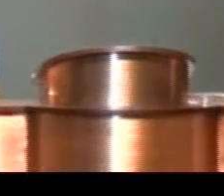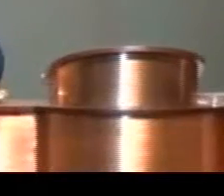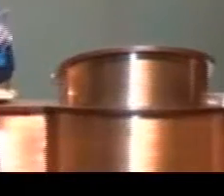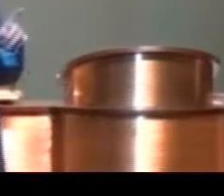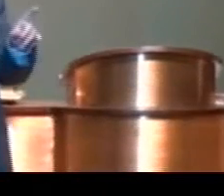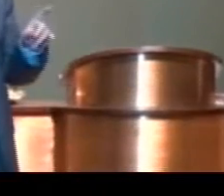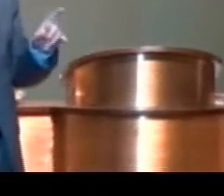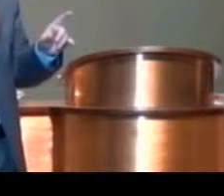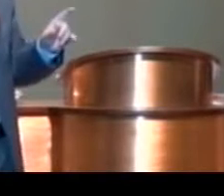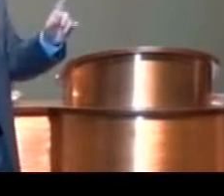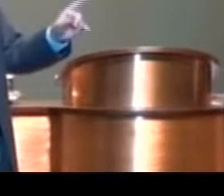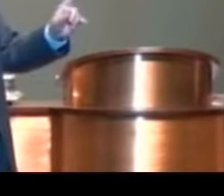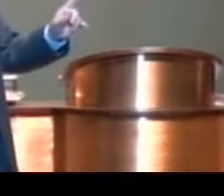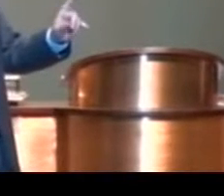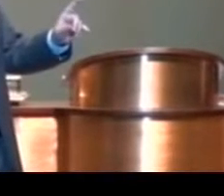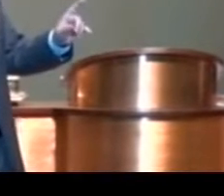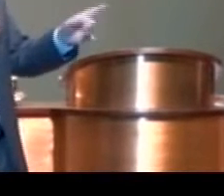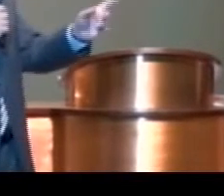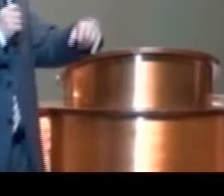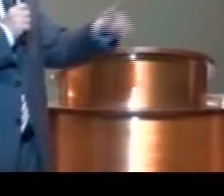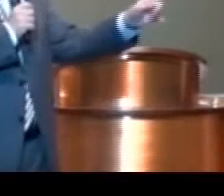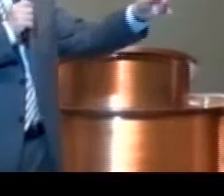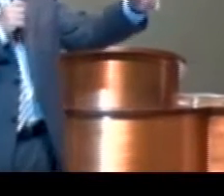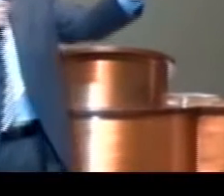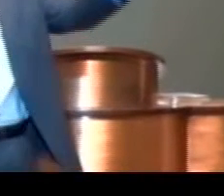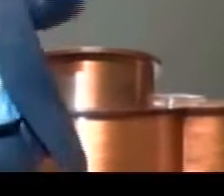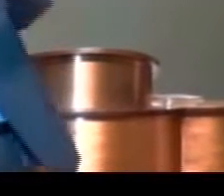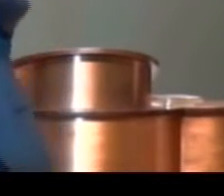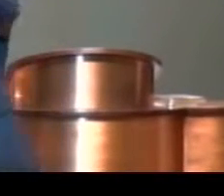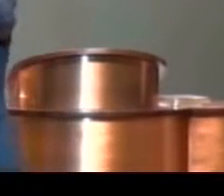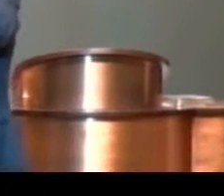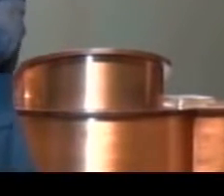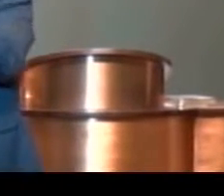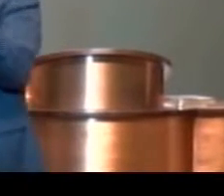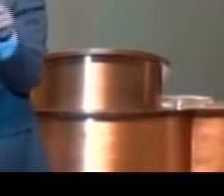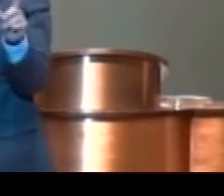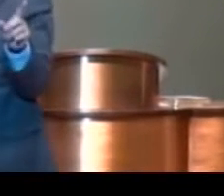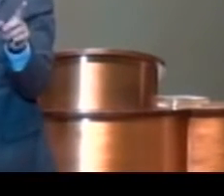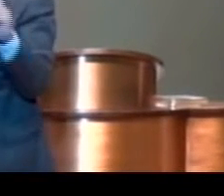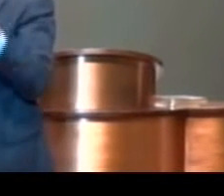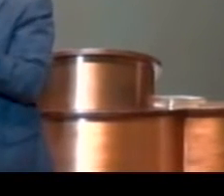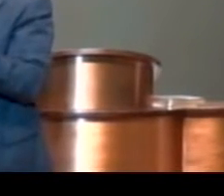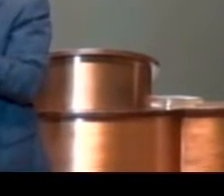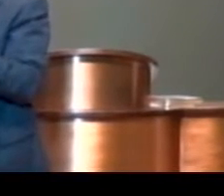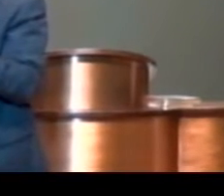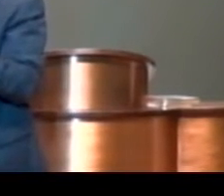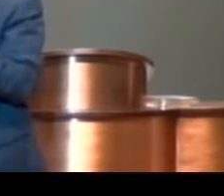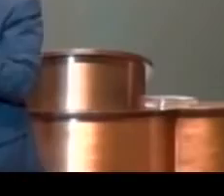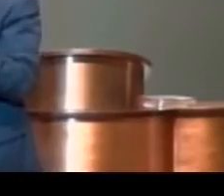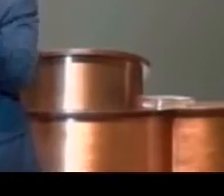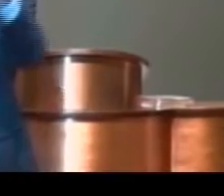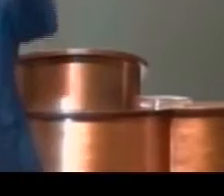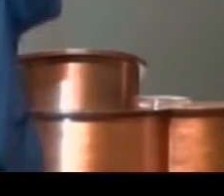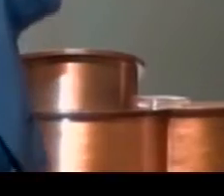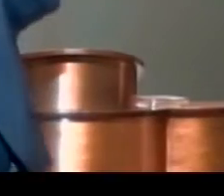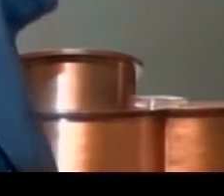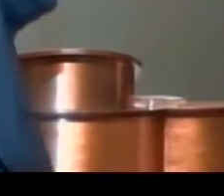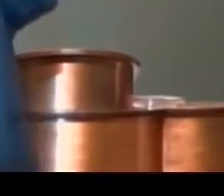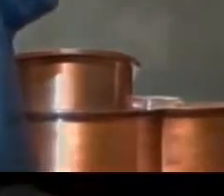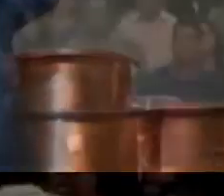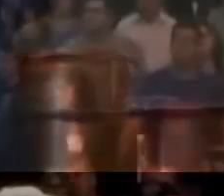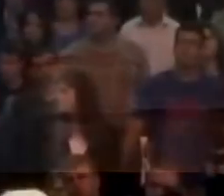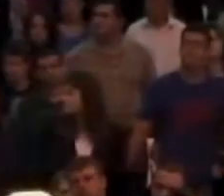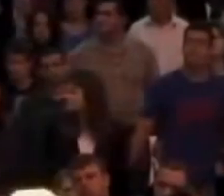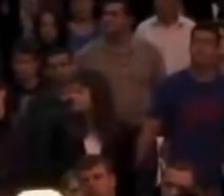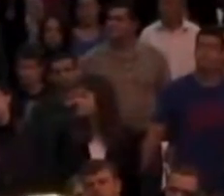Amém. Vou orar agora. Deixa eu perguntar aqui, tem alguém que está aqui ou lá, que está afastado da igreja? Levanta a mão, quero